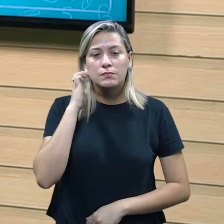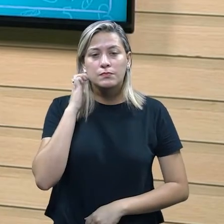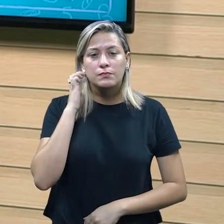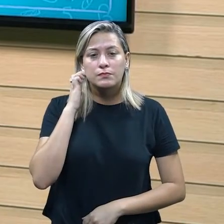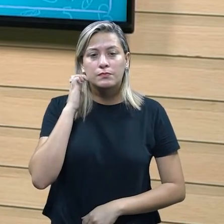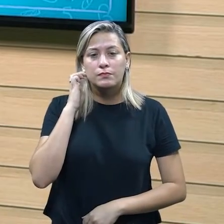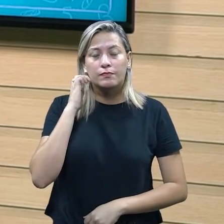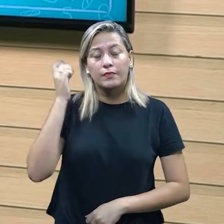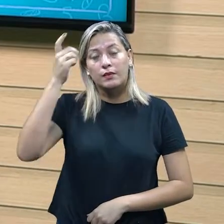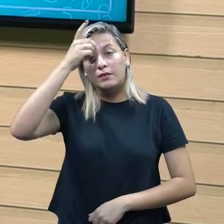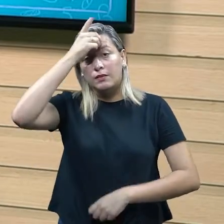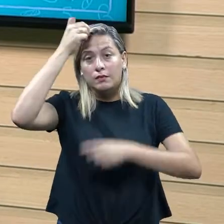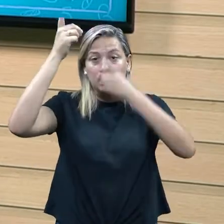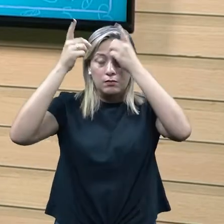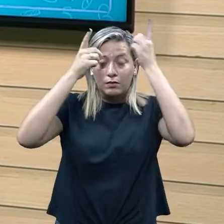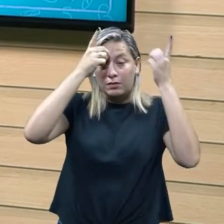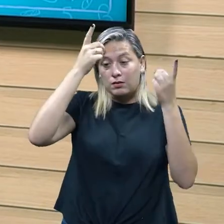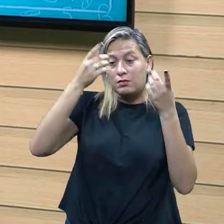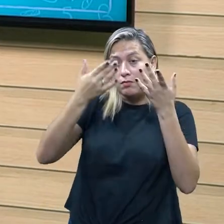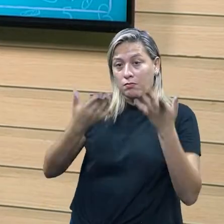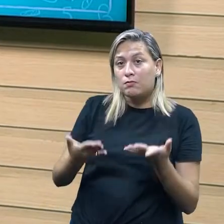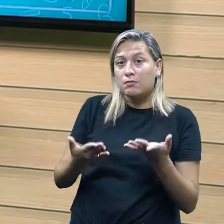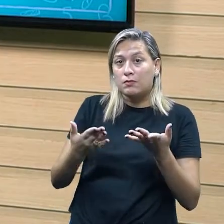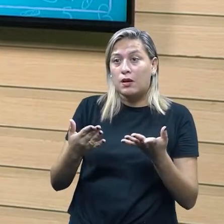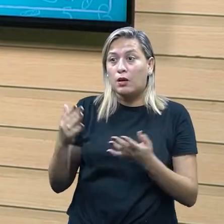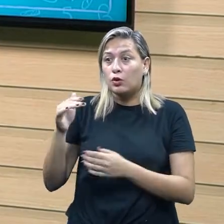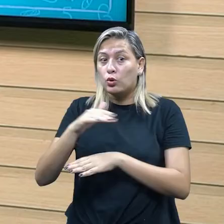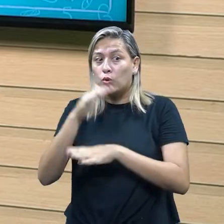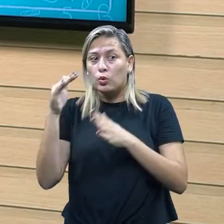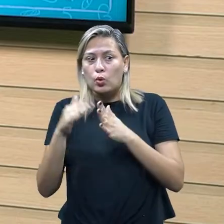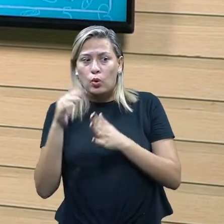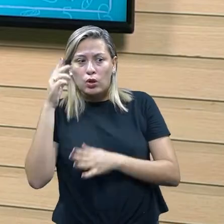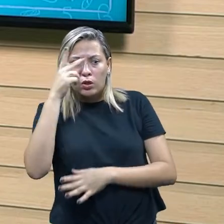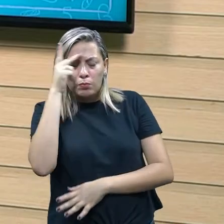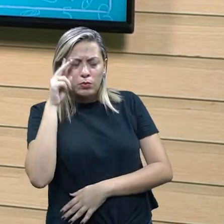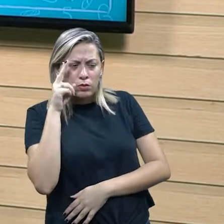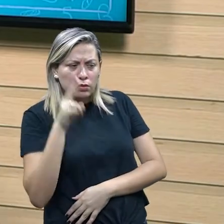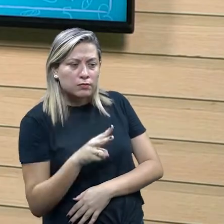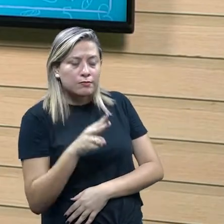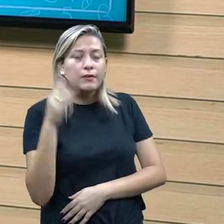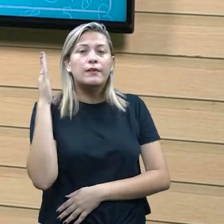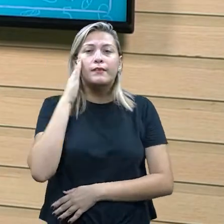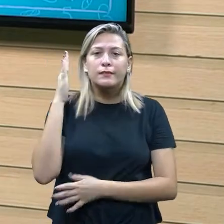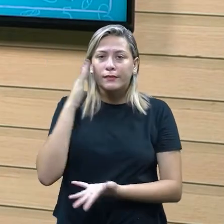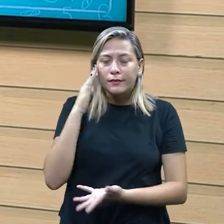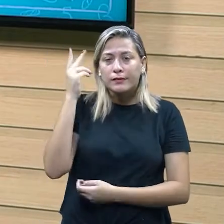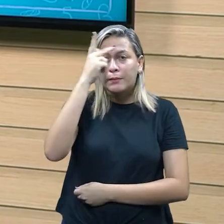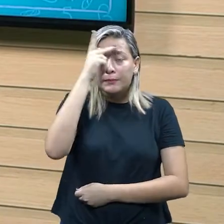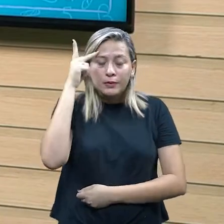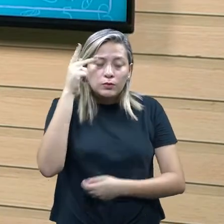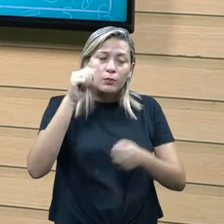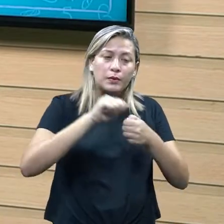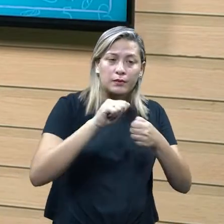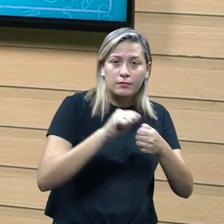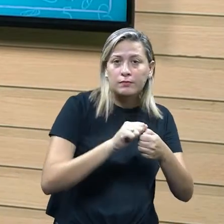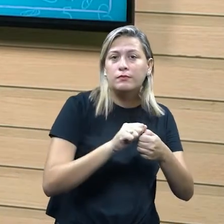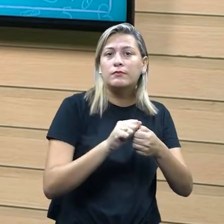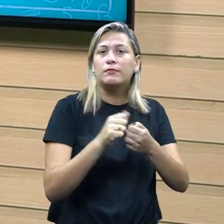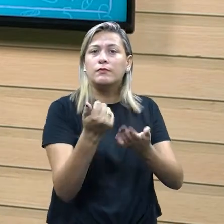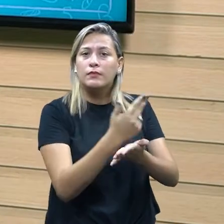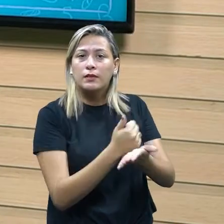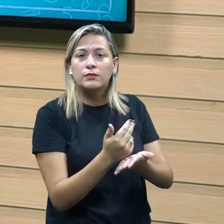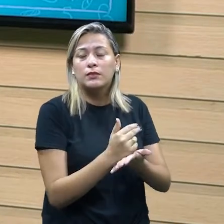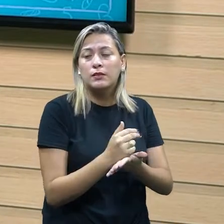essa ideia seja compreendida por todos, saindo da mão do projetista, da pessoa que desenhou, para a mão do fabricante,